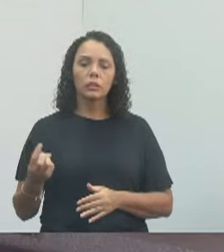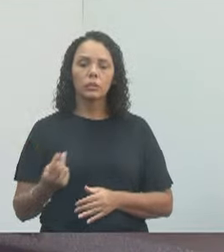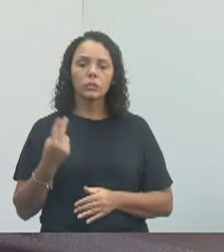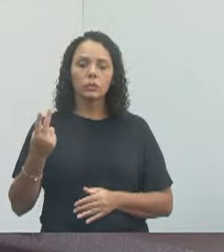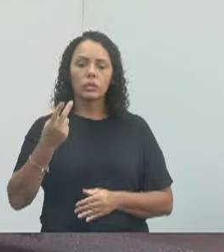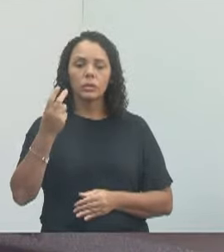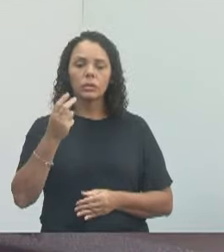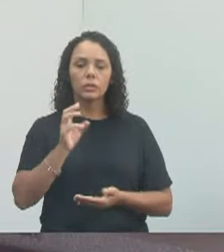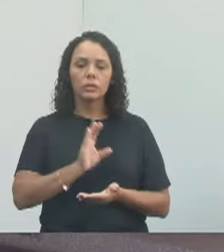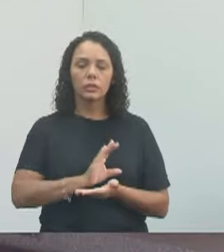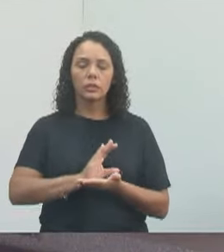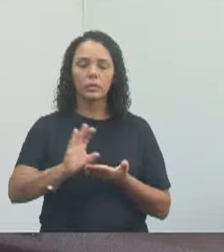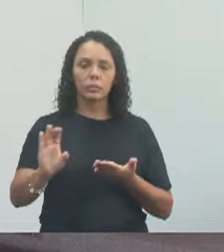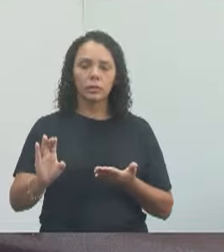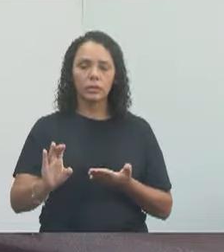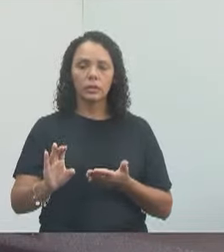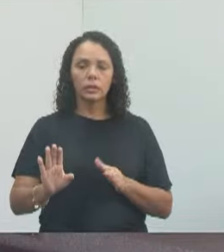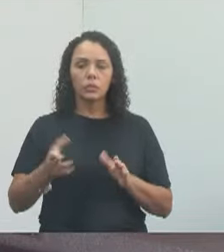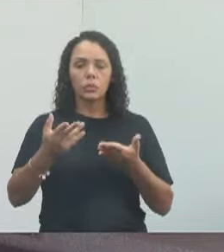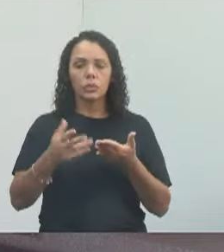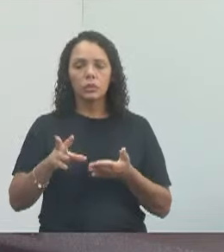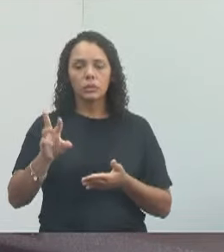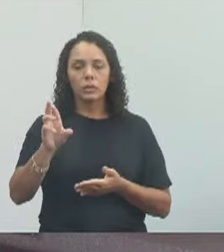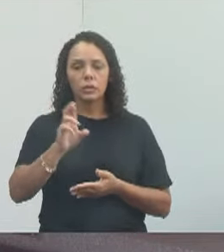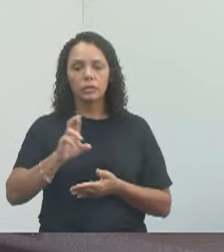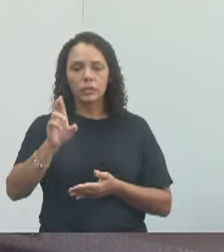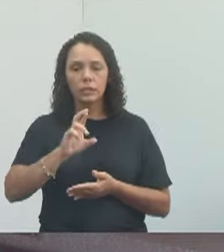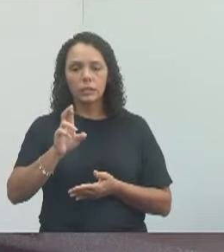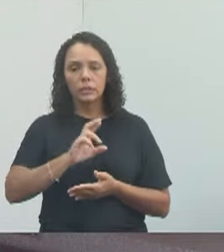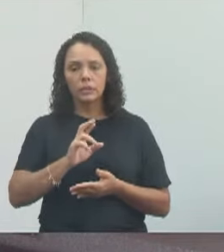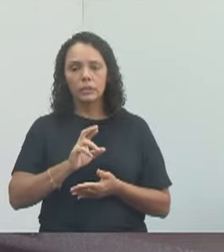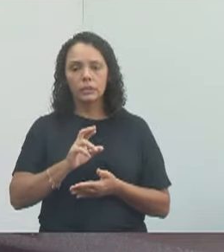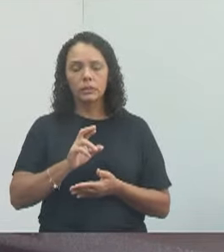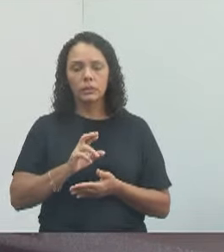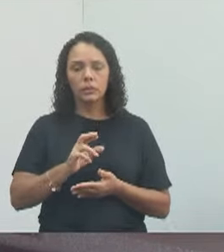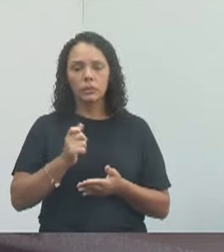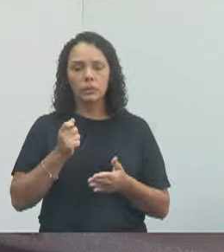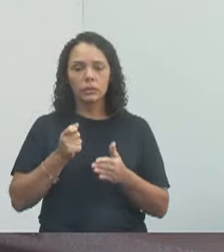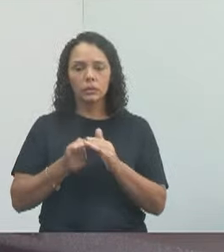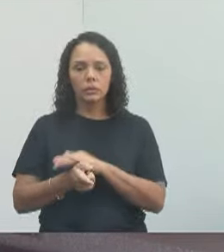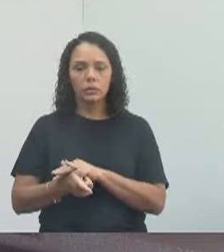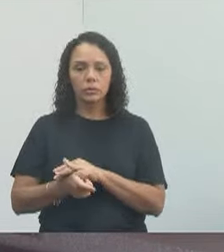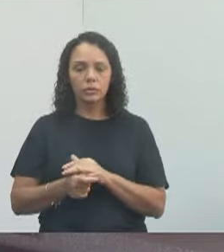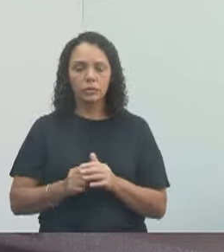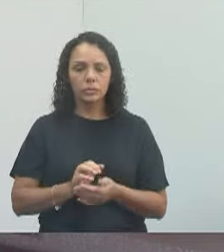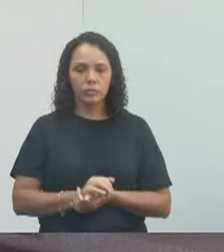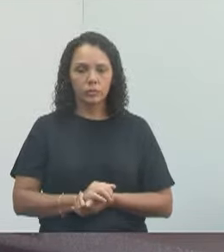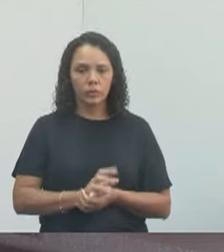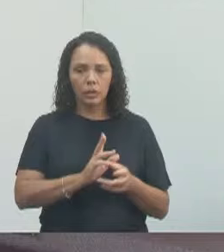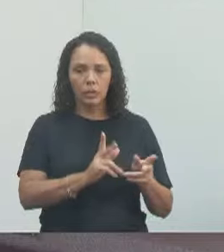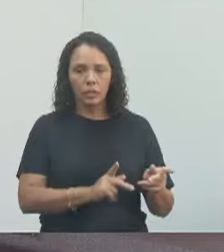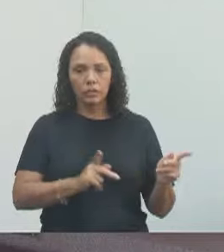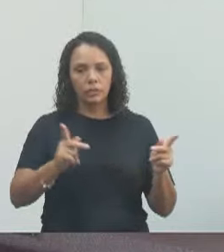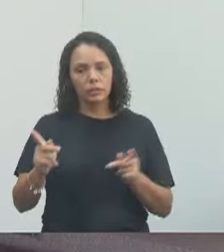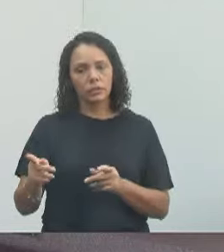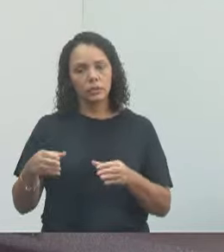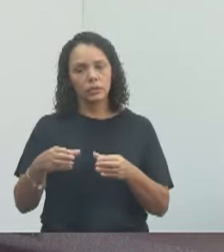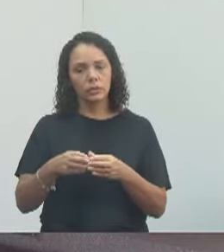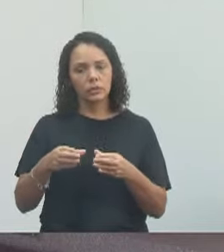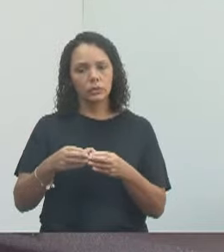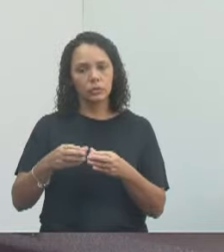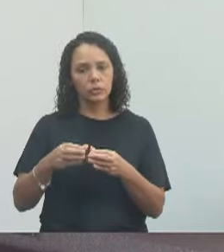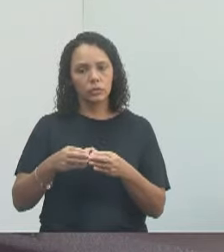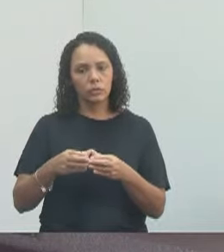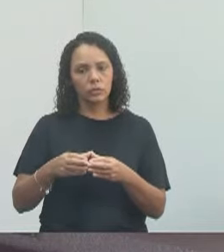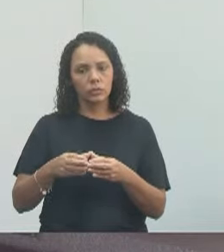entidade como foi realizada a fiscalização da aplicação dos recursos públicos a visita de fiscalização as